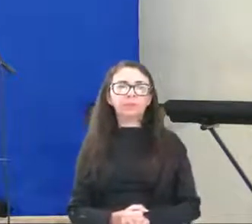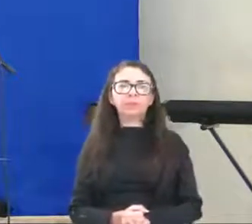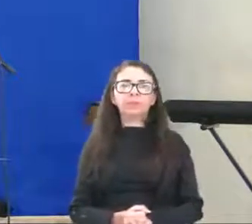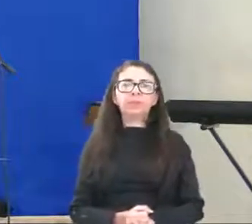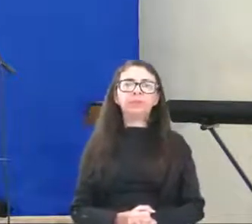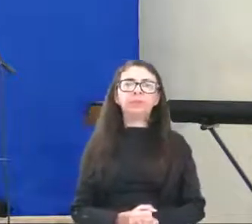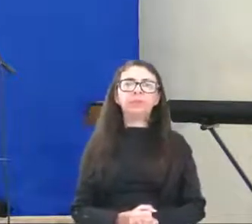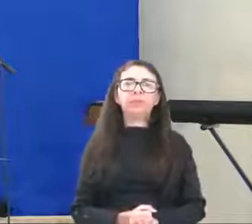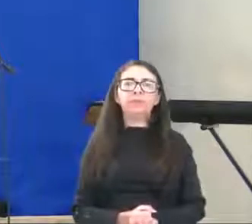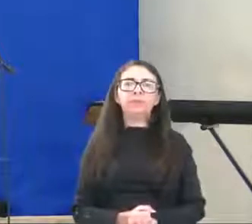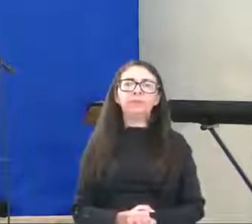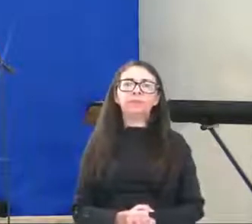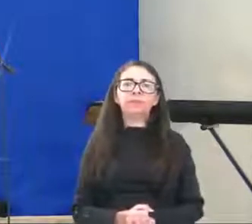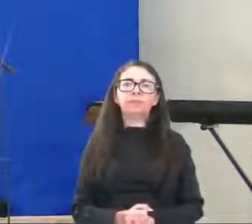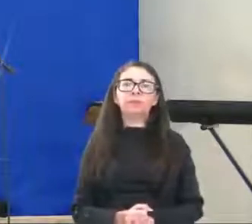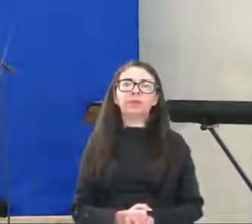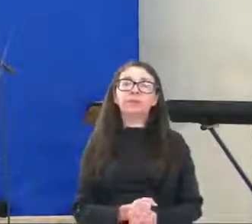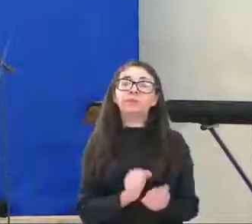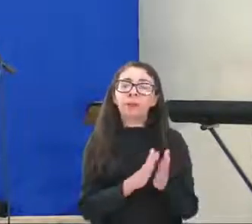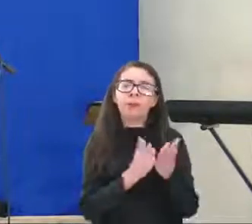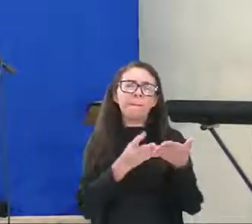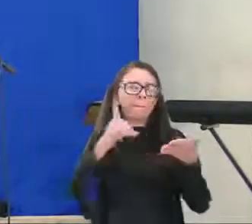não haja divisão no corpo.